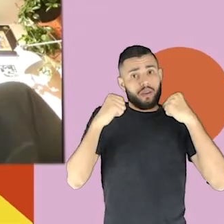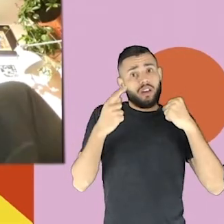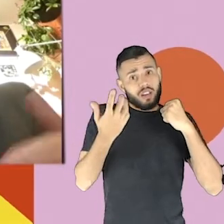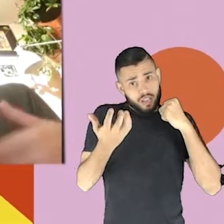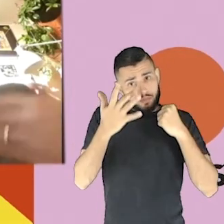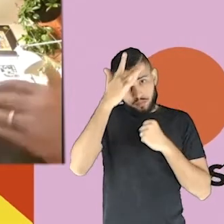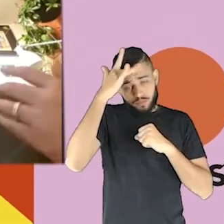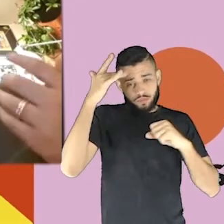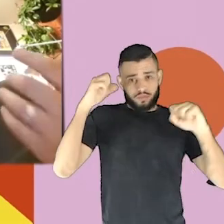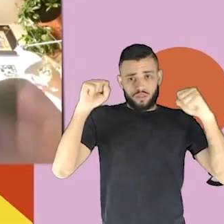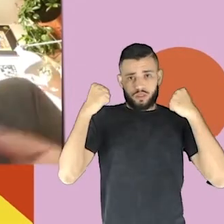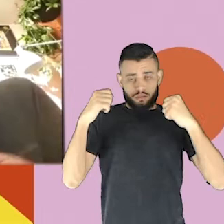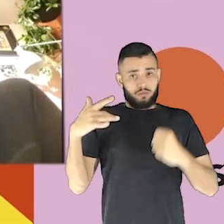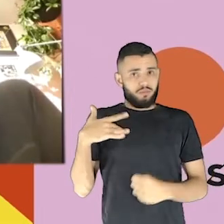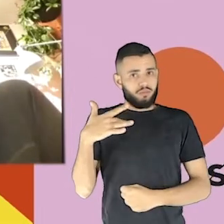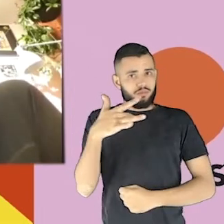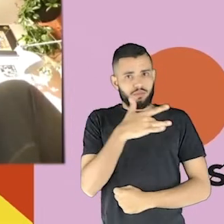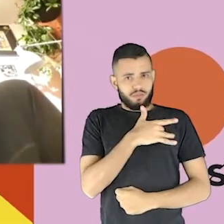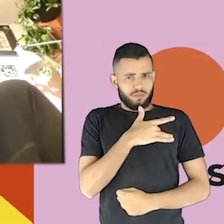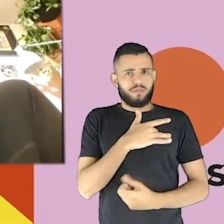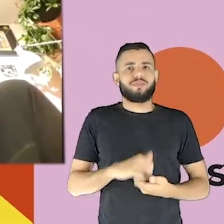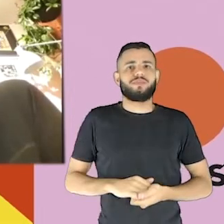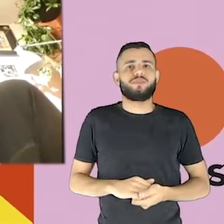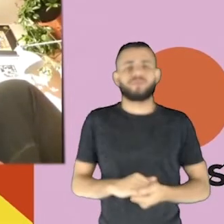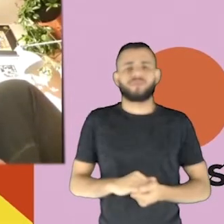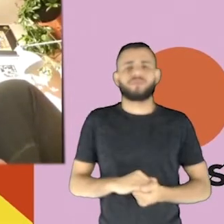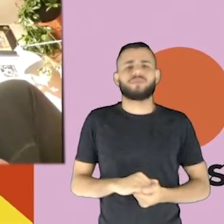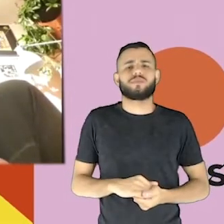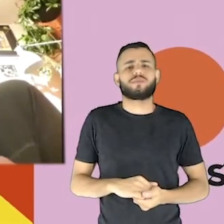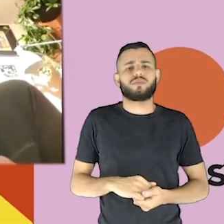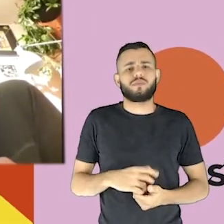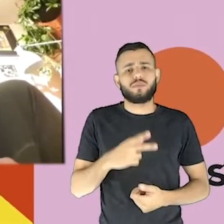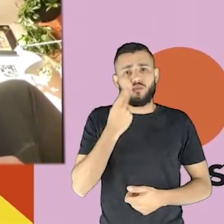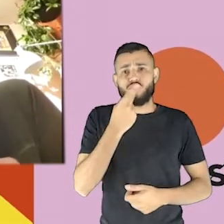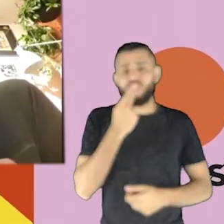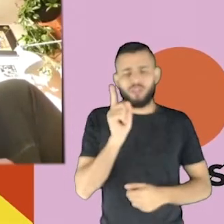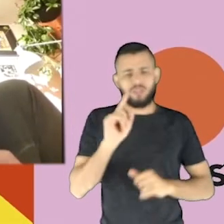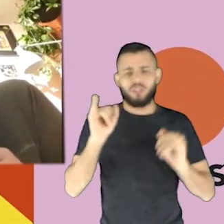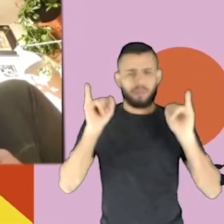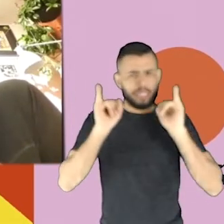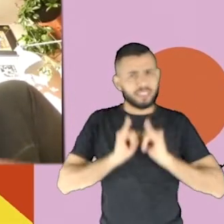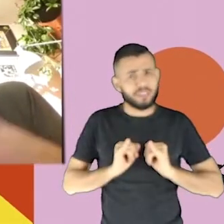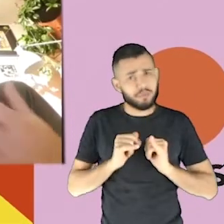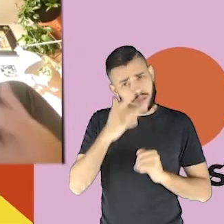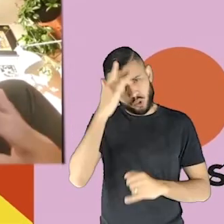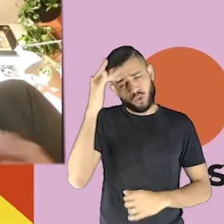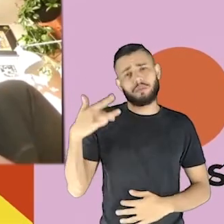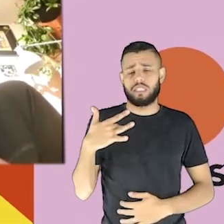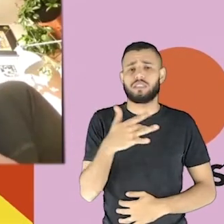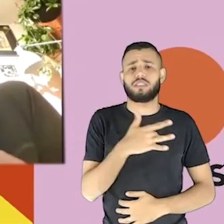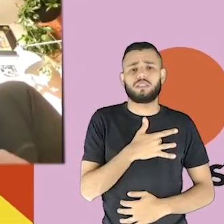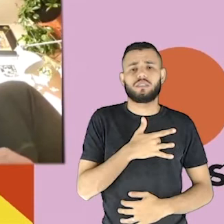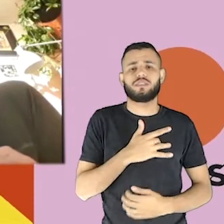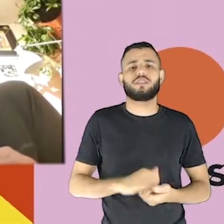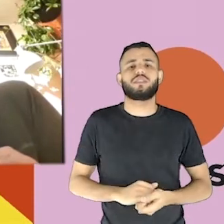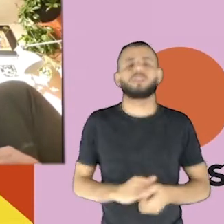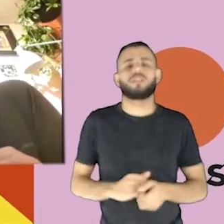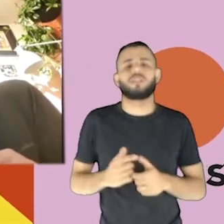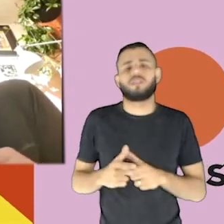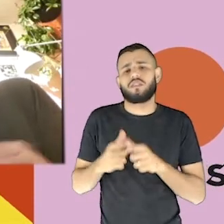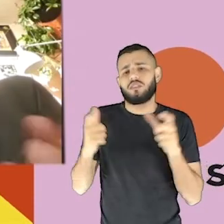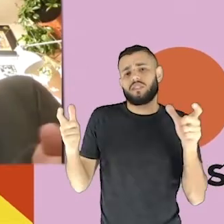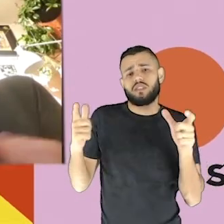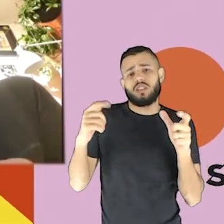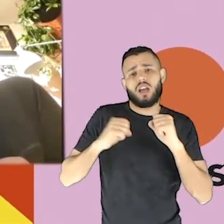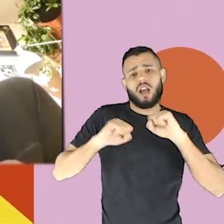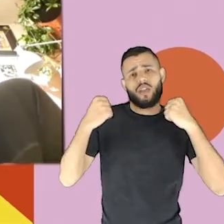que as pessoas façam atividade física, sejam saudáveis. Não estou falando nem de atividade física de emagrecimento, mas seja saudável. E boa